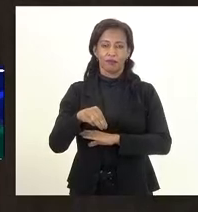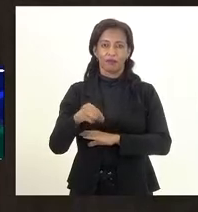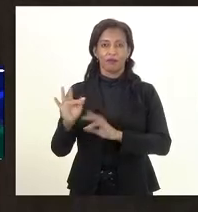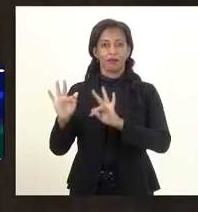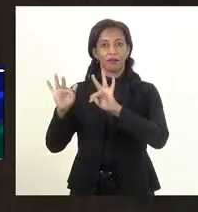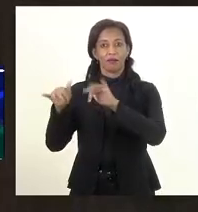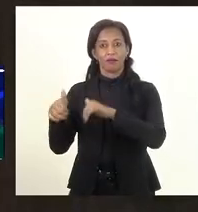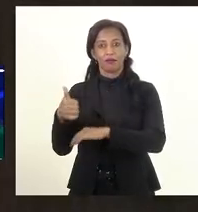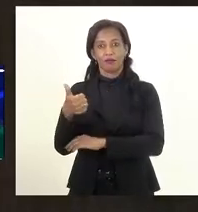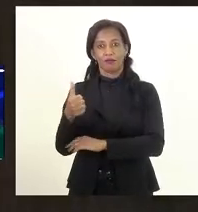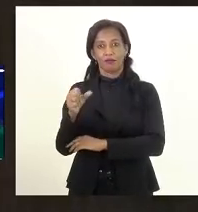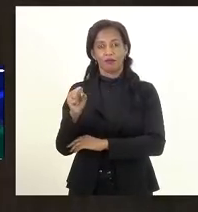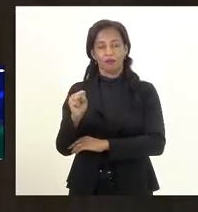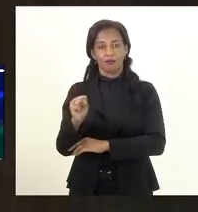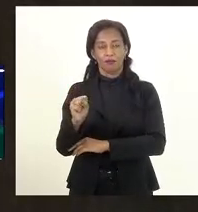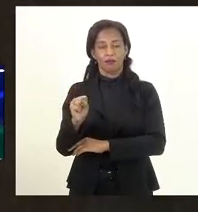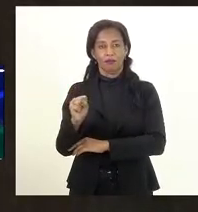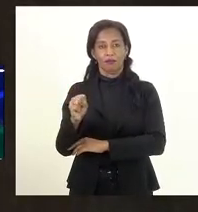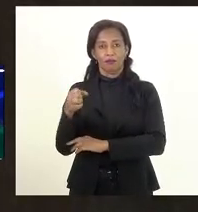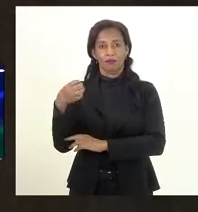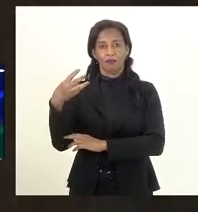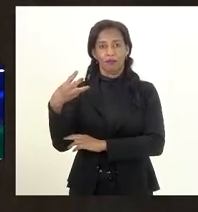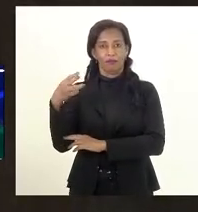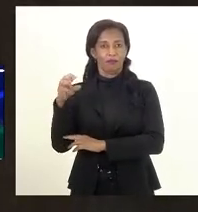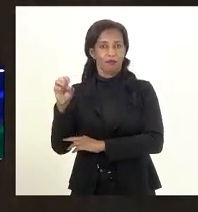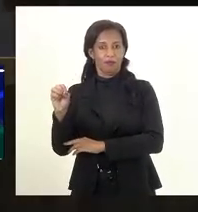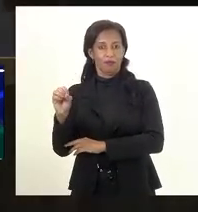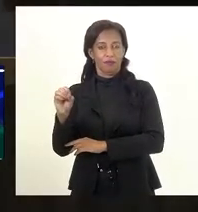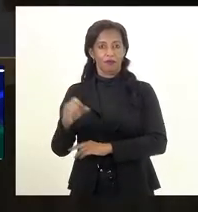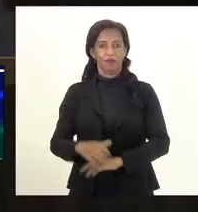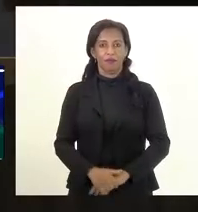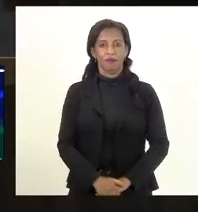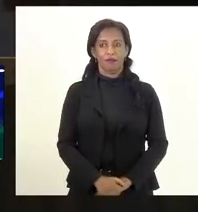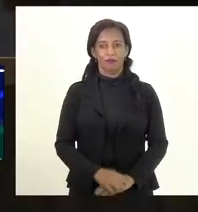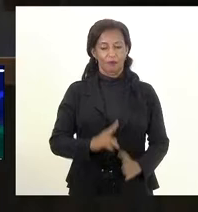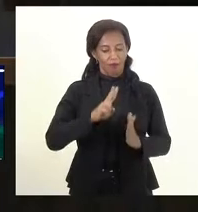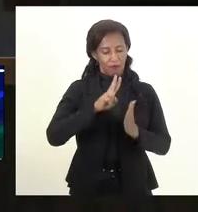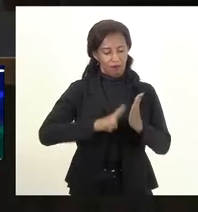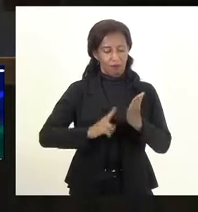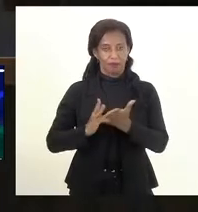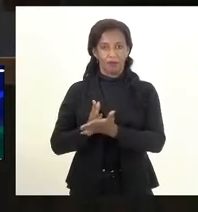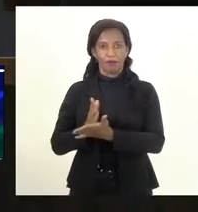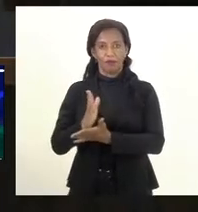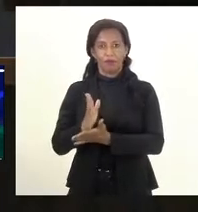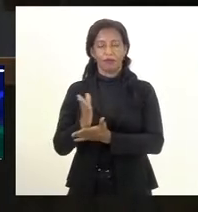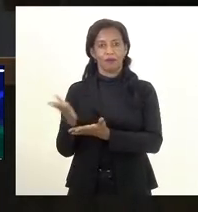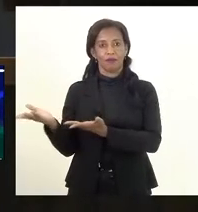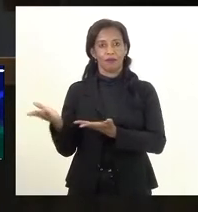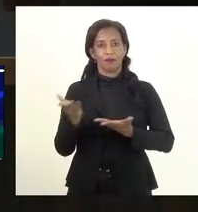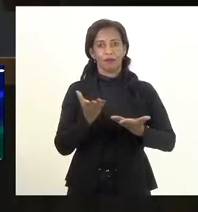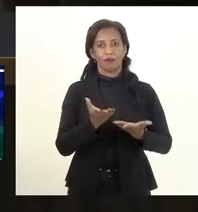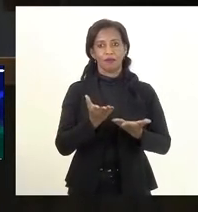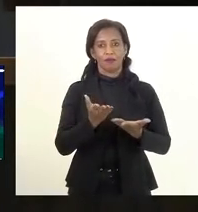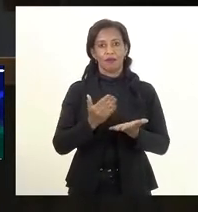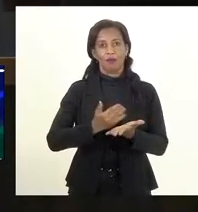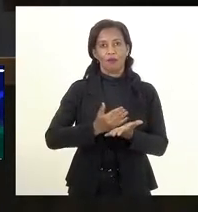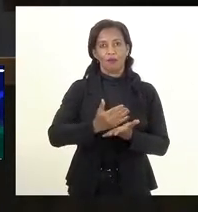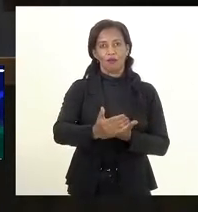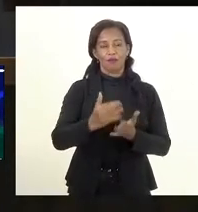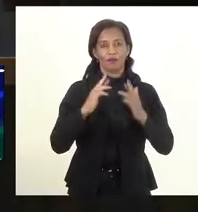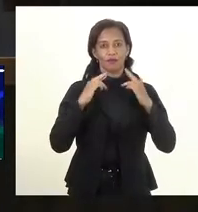encerrou suas 18:30 lida e aprovada a ata passa seu expediente